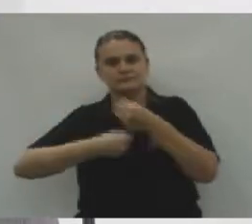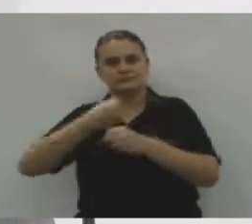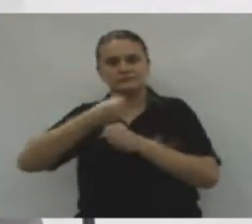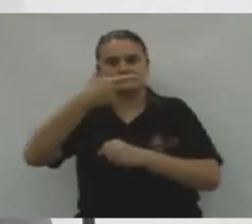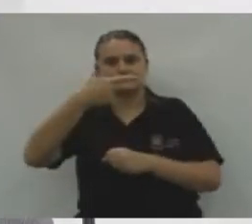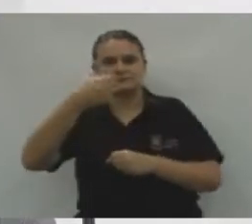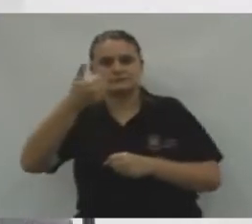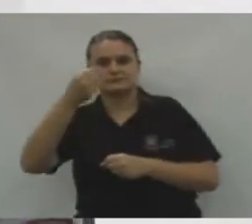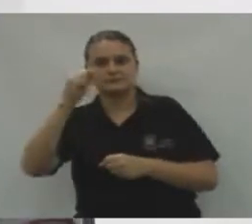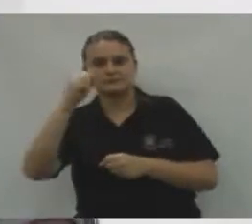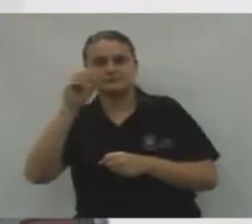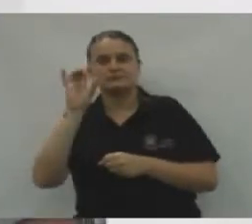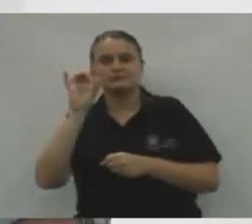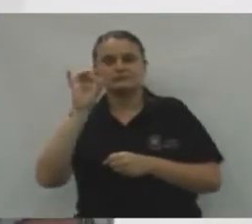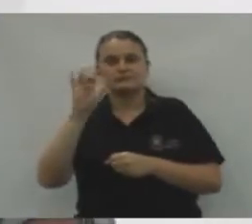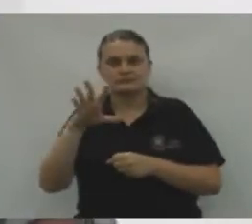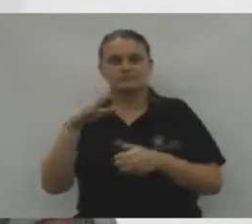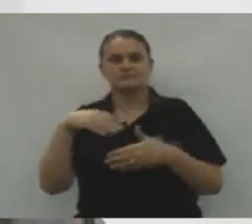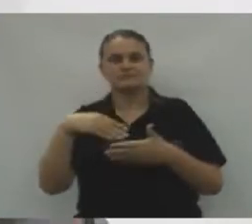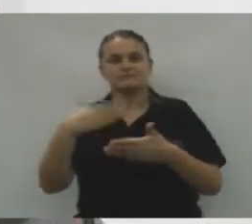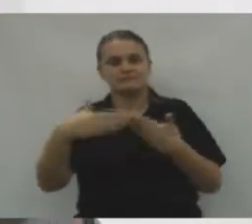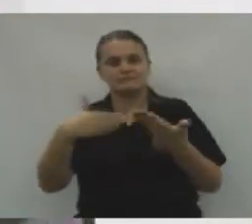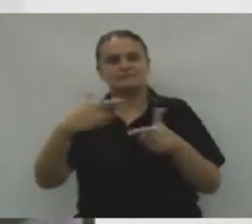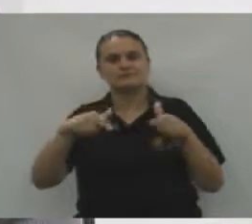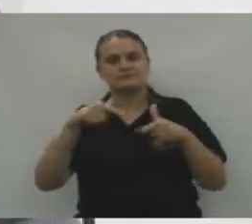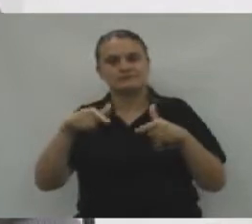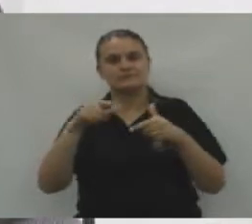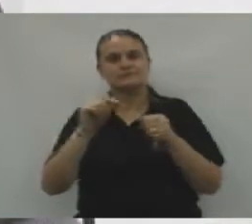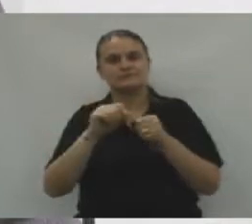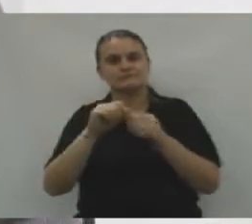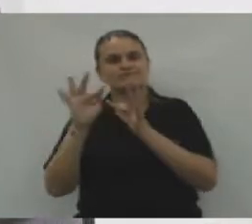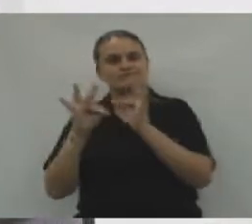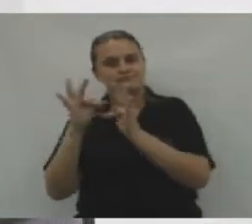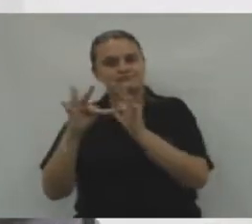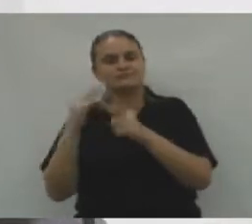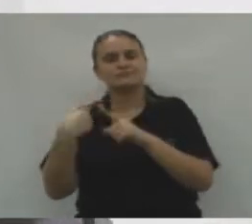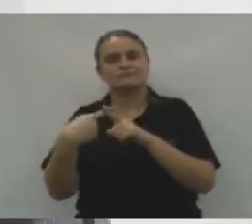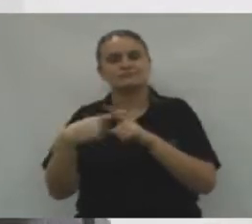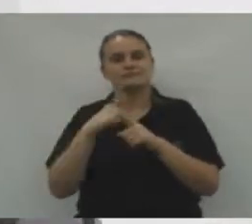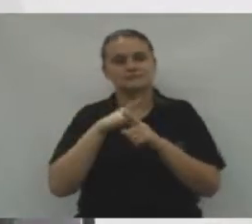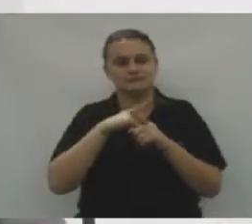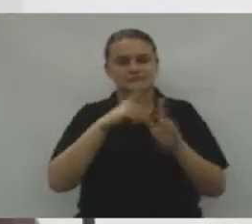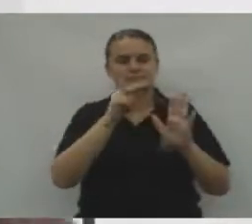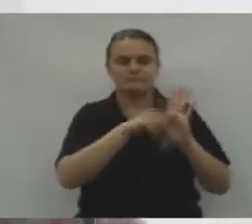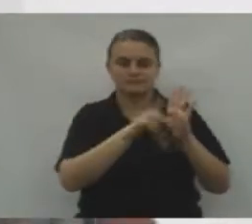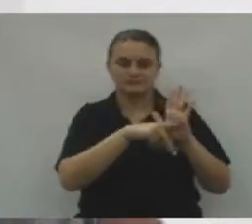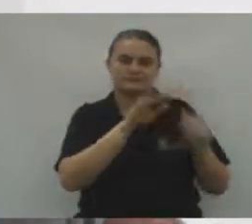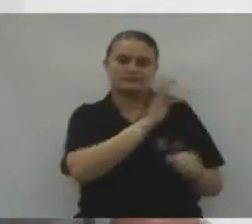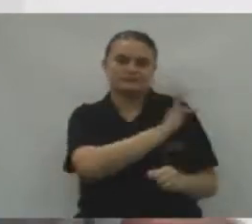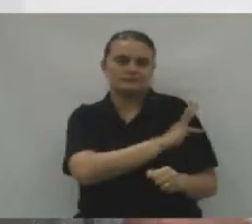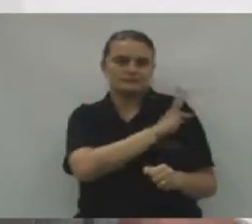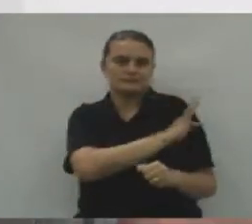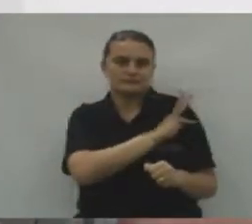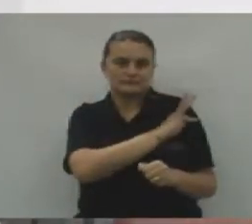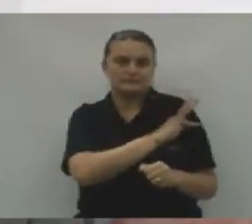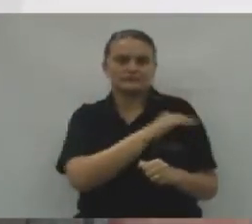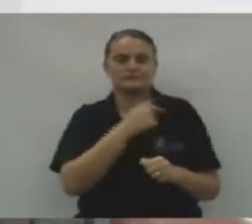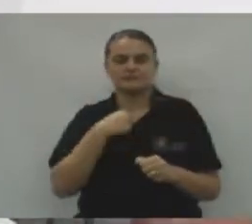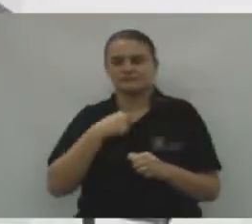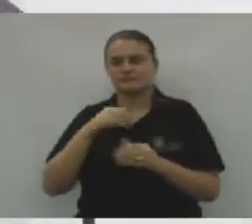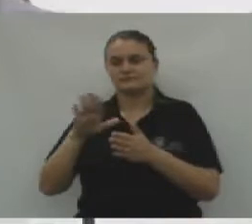2018, basta a gente colocar o time em campo e fazer funcionar, né? Porque tem o projeto técnico, inclusive, eu